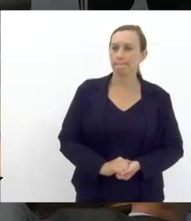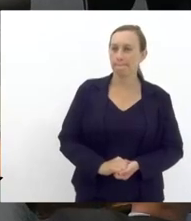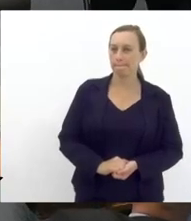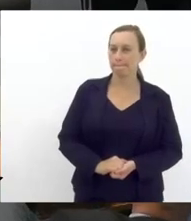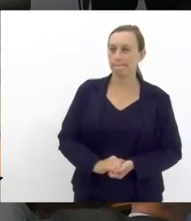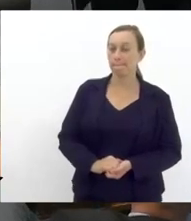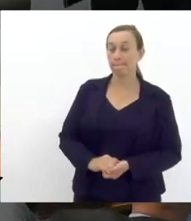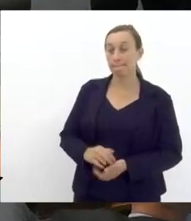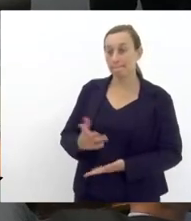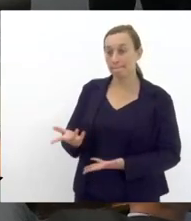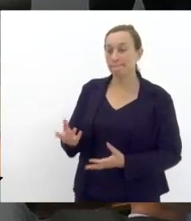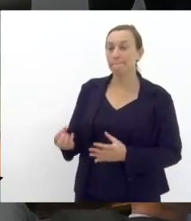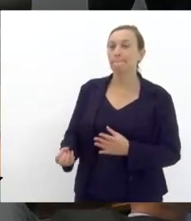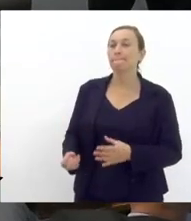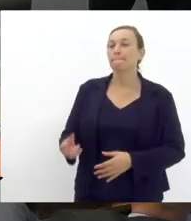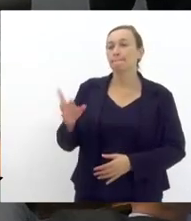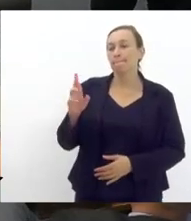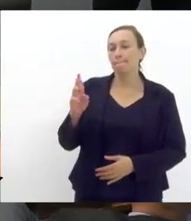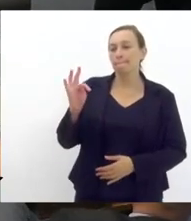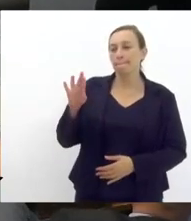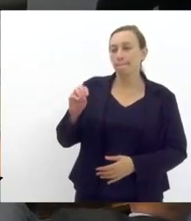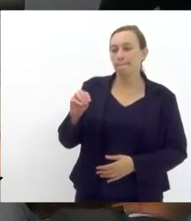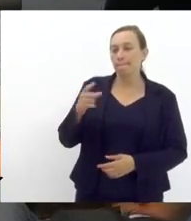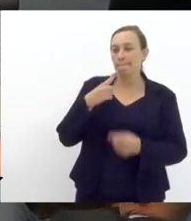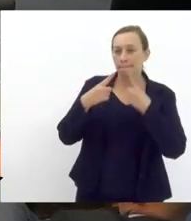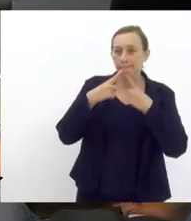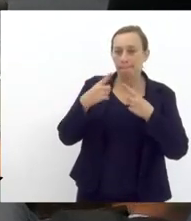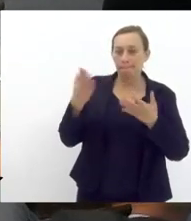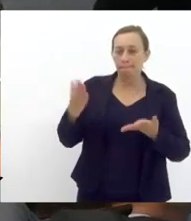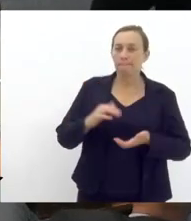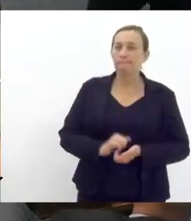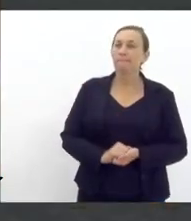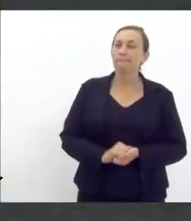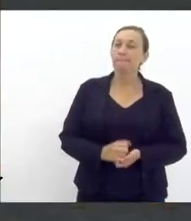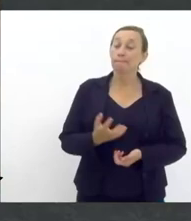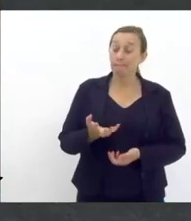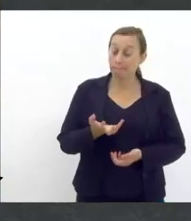aí Renato Machado para discutir queria